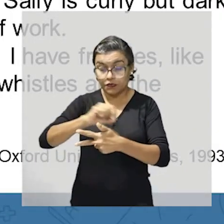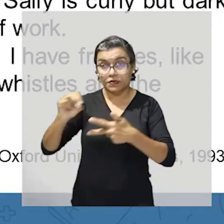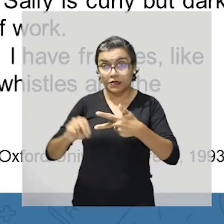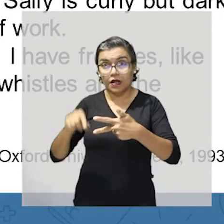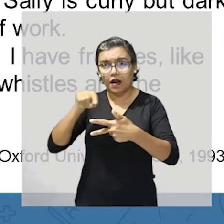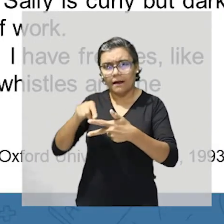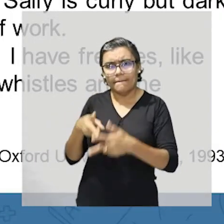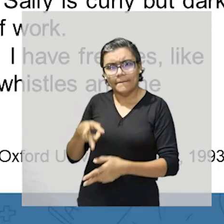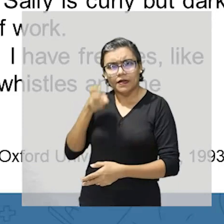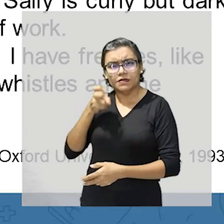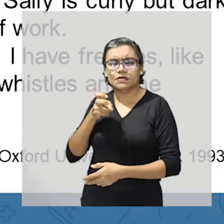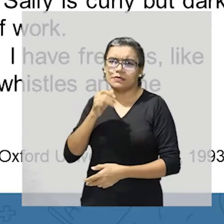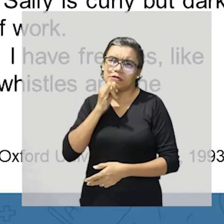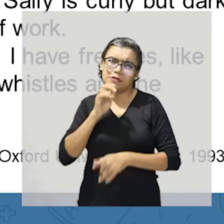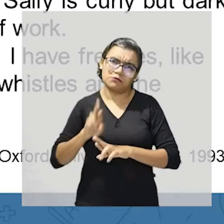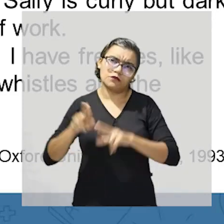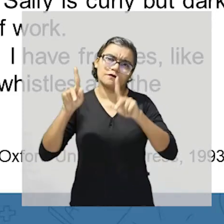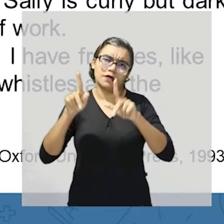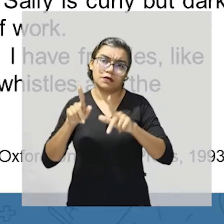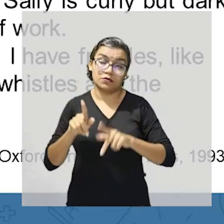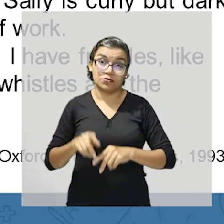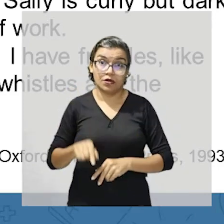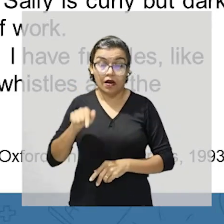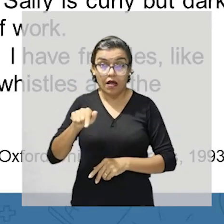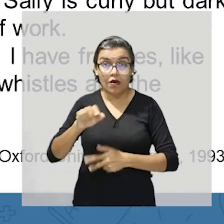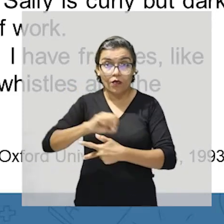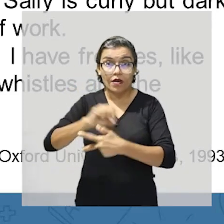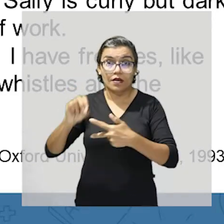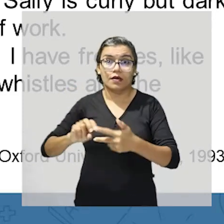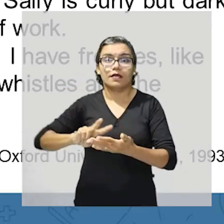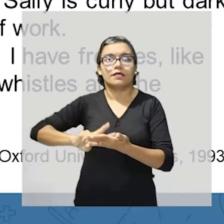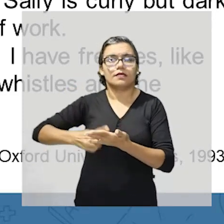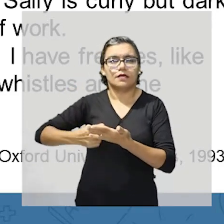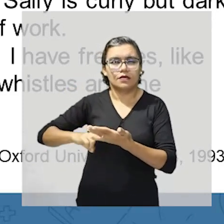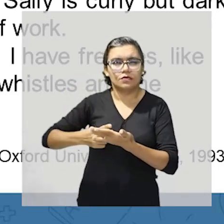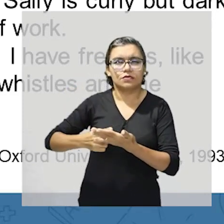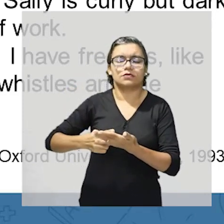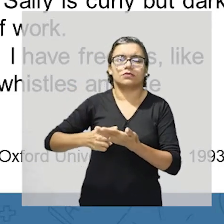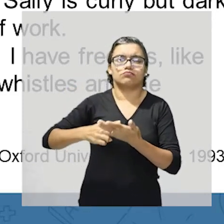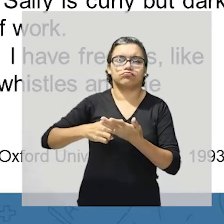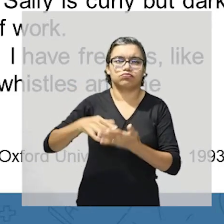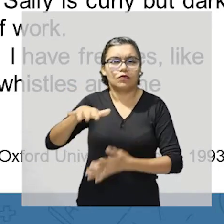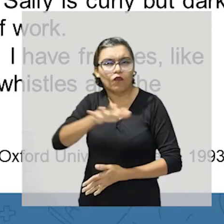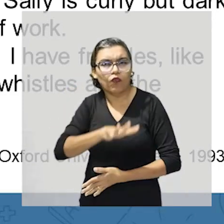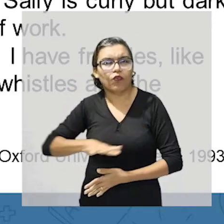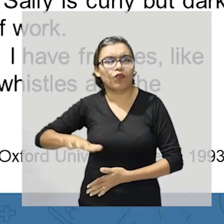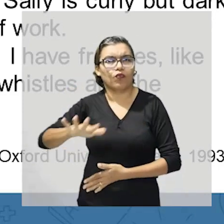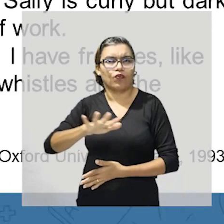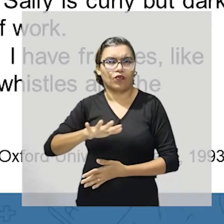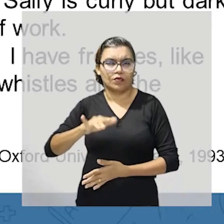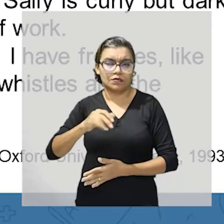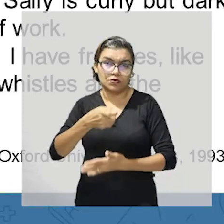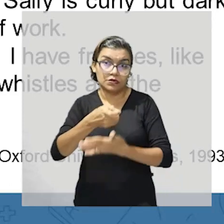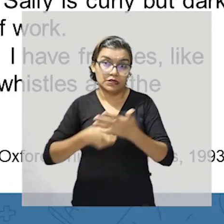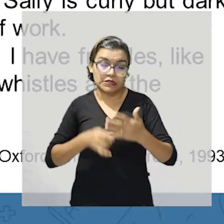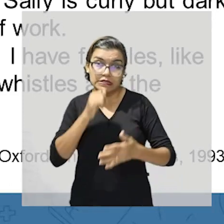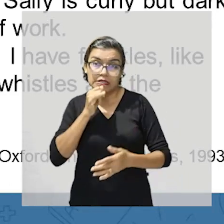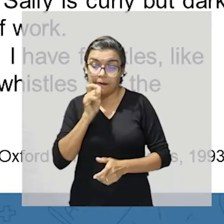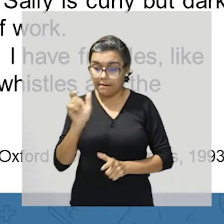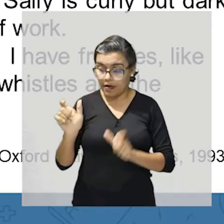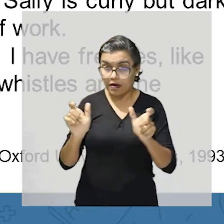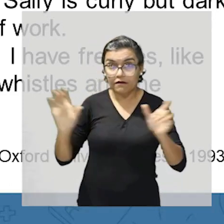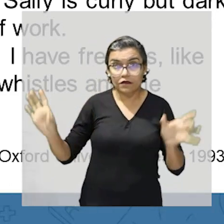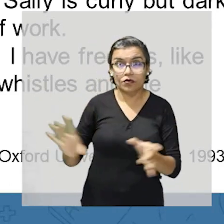percebe uma abordagem diferente. O Enem trabalha com a interpretação mais global do texto. As palavras de ligação e